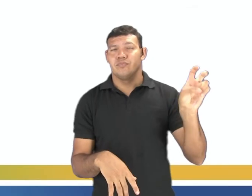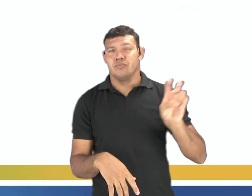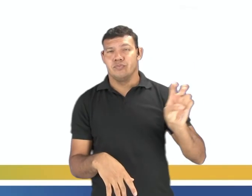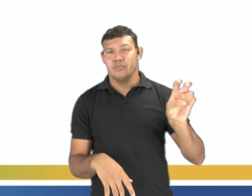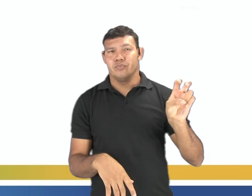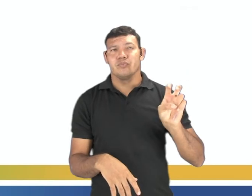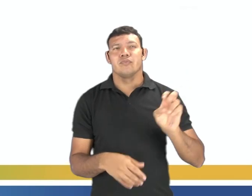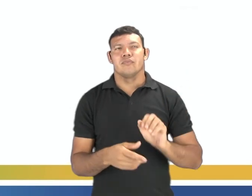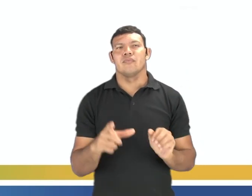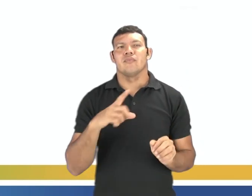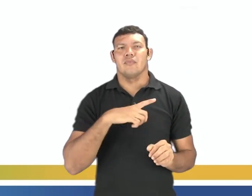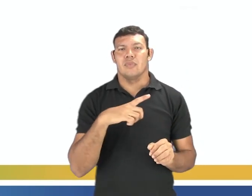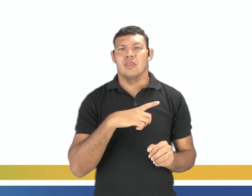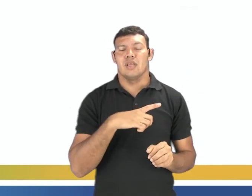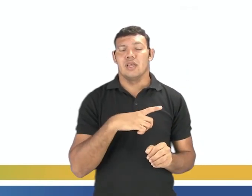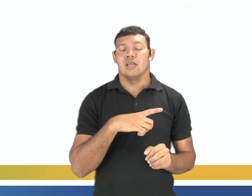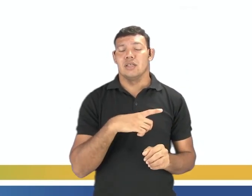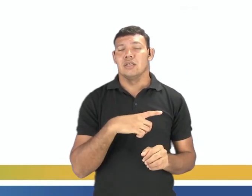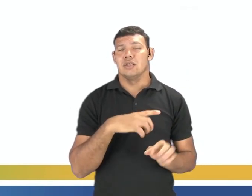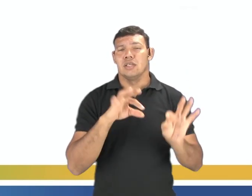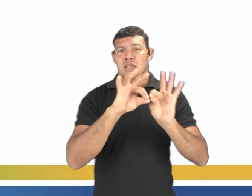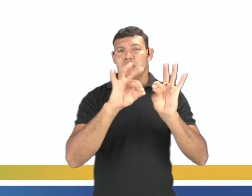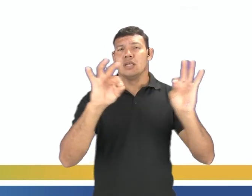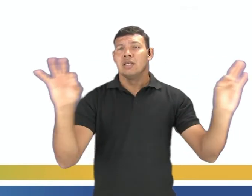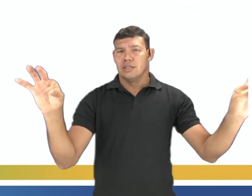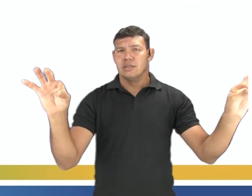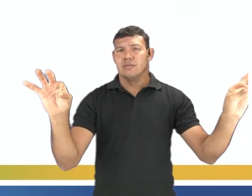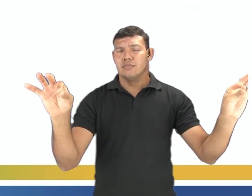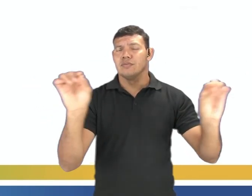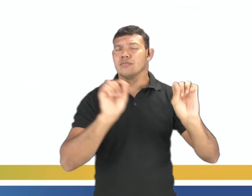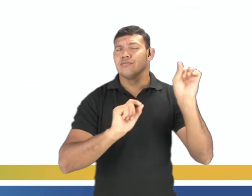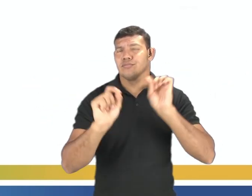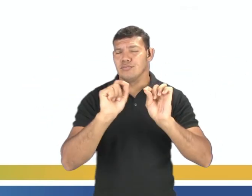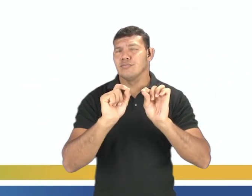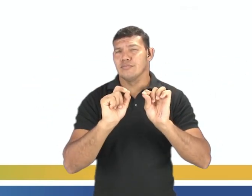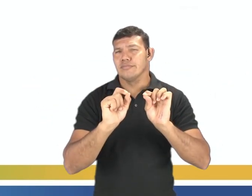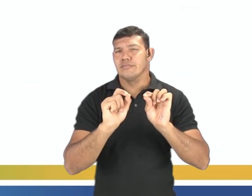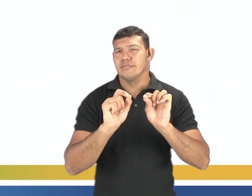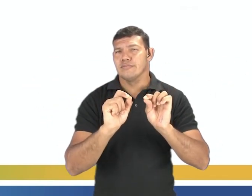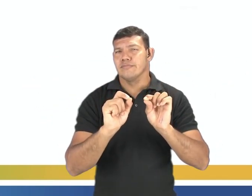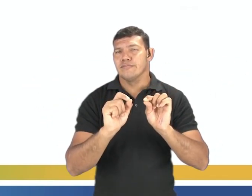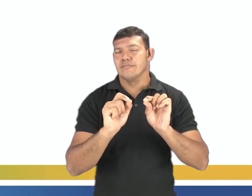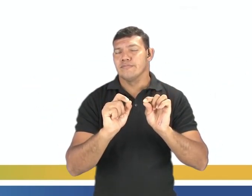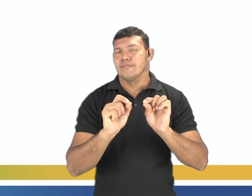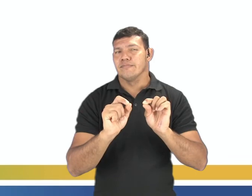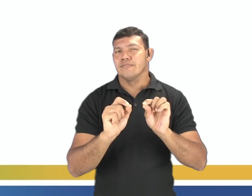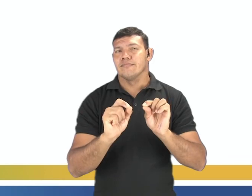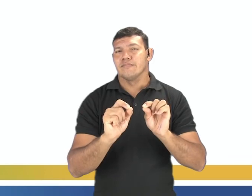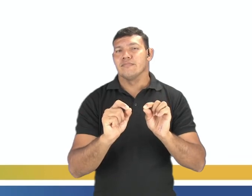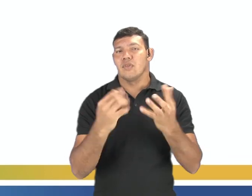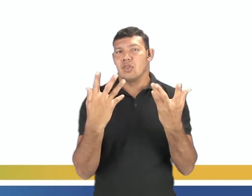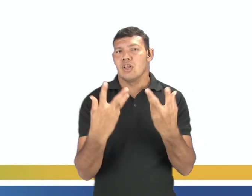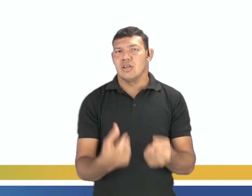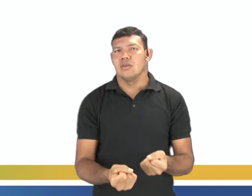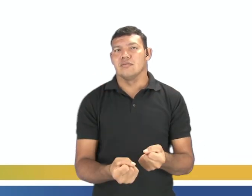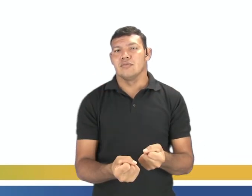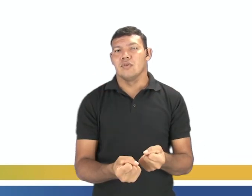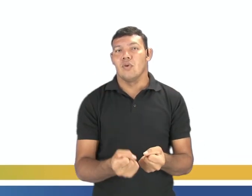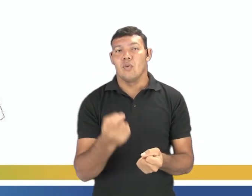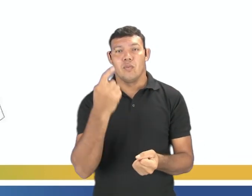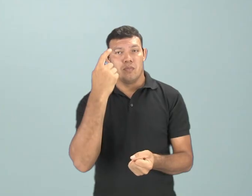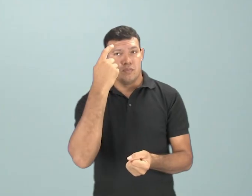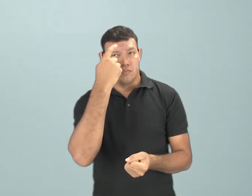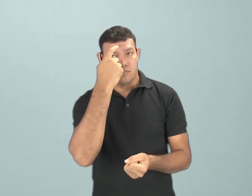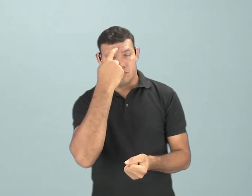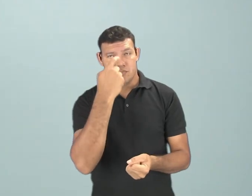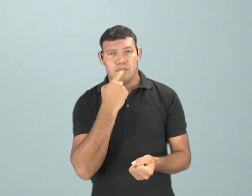propriedade quando um plano contém duas retas concorrentes paralela a um plano então os planos considerados são